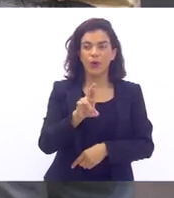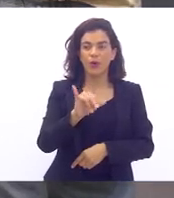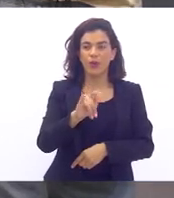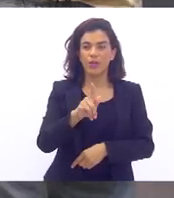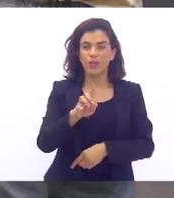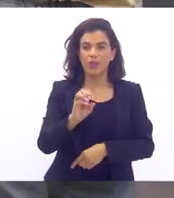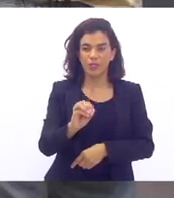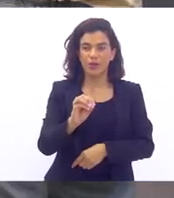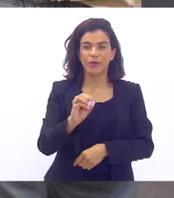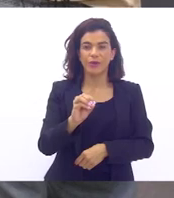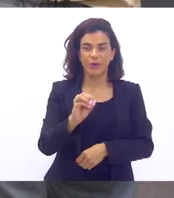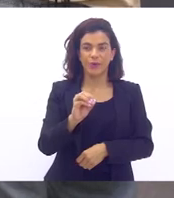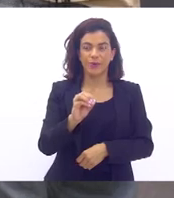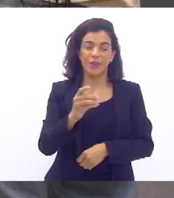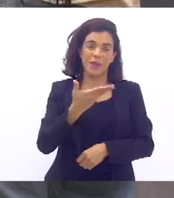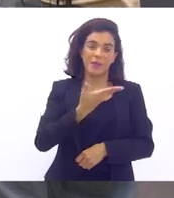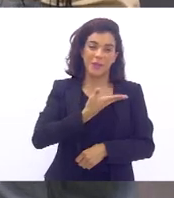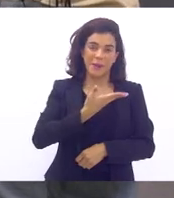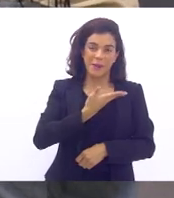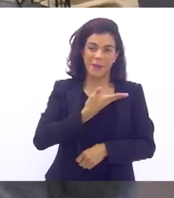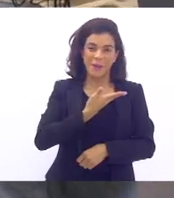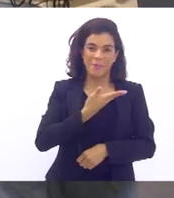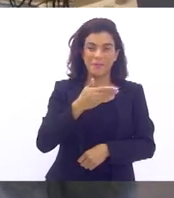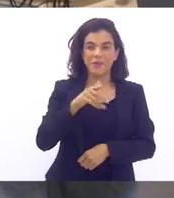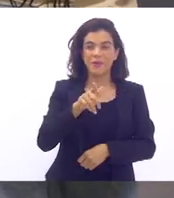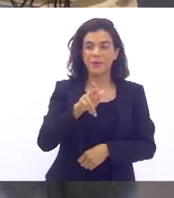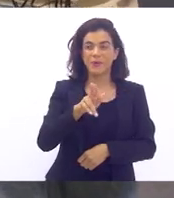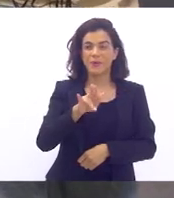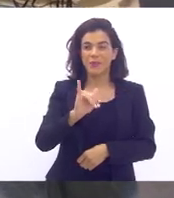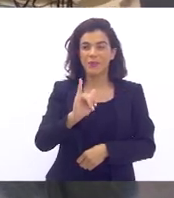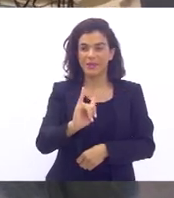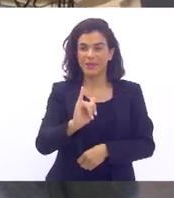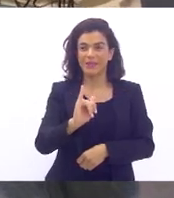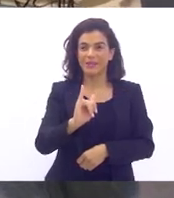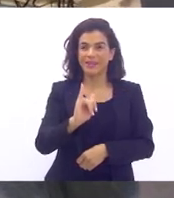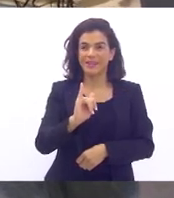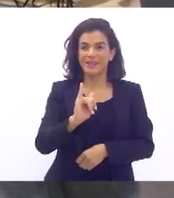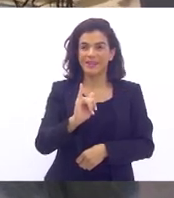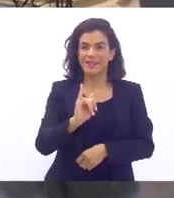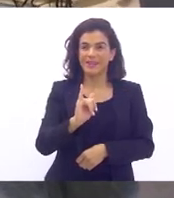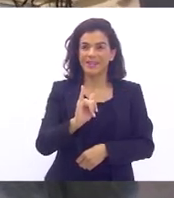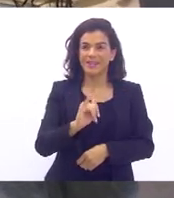e a maior credencial é ser amigo do Gui e a segunda